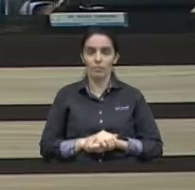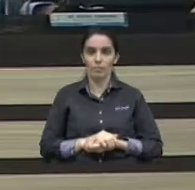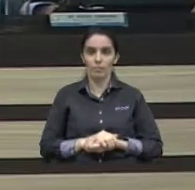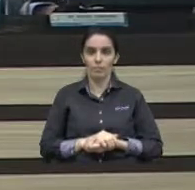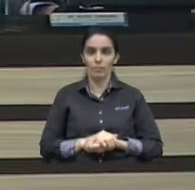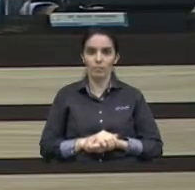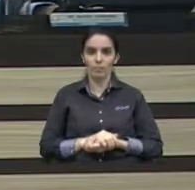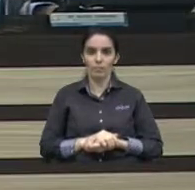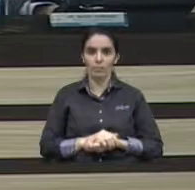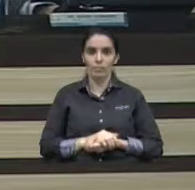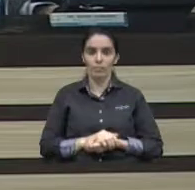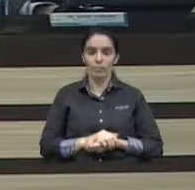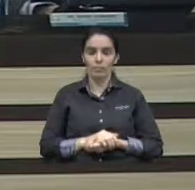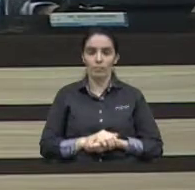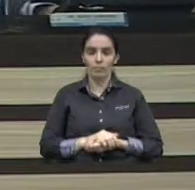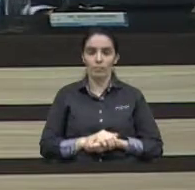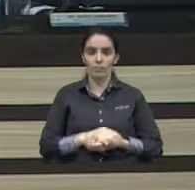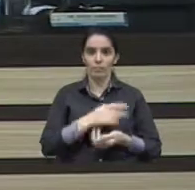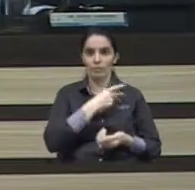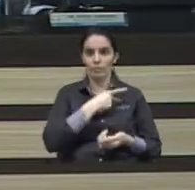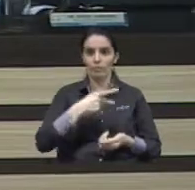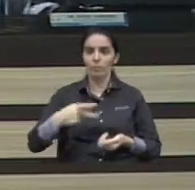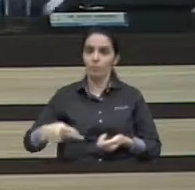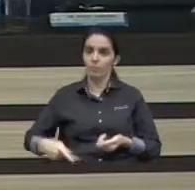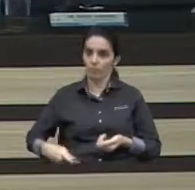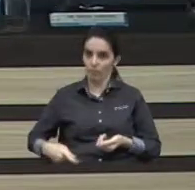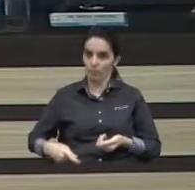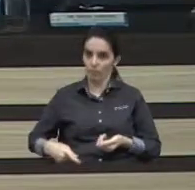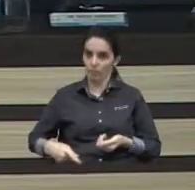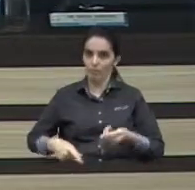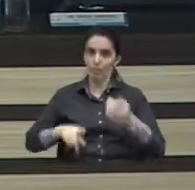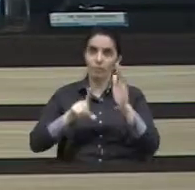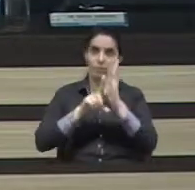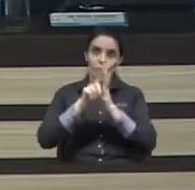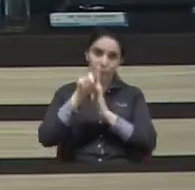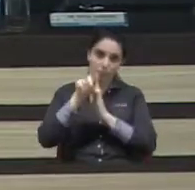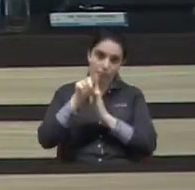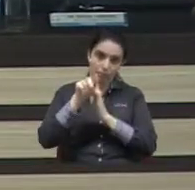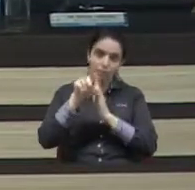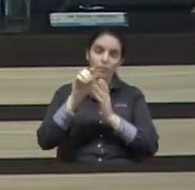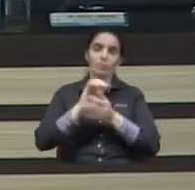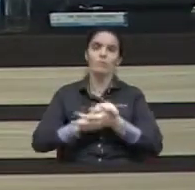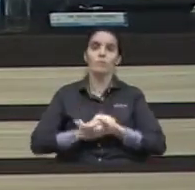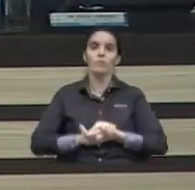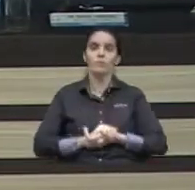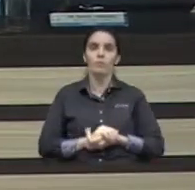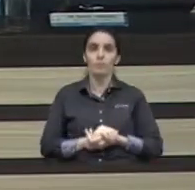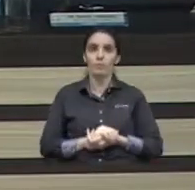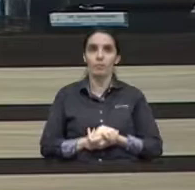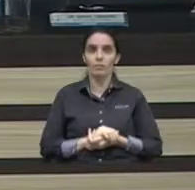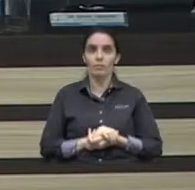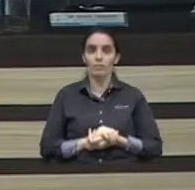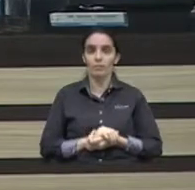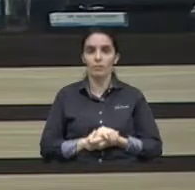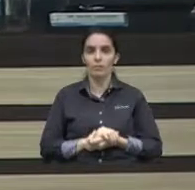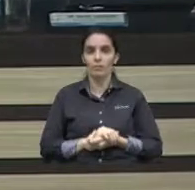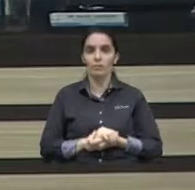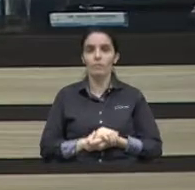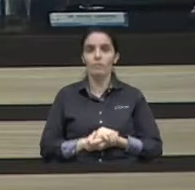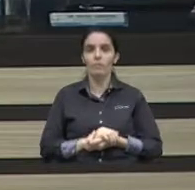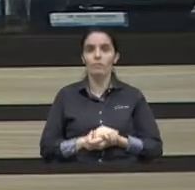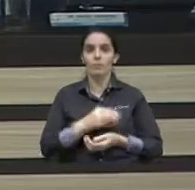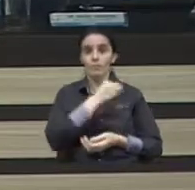Costa. Então, senhor presidente, eu fiz esse requerimento e a todos os colegas. Assim, a laringoscopia